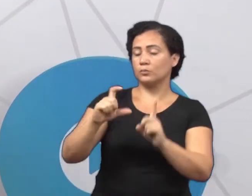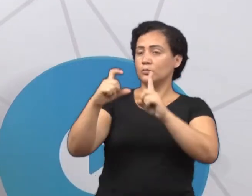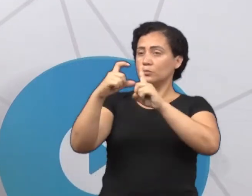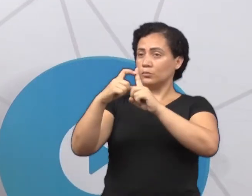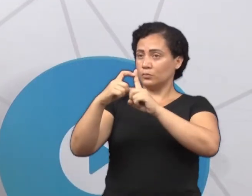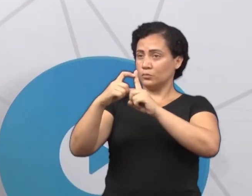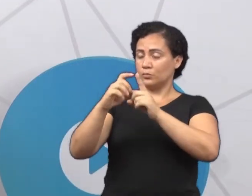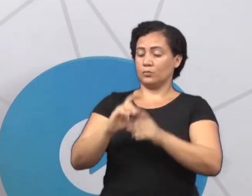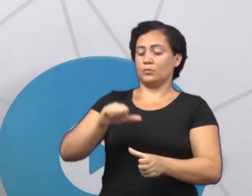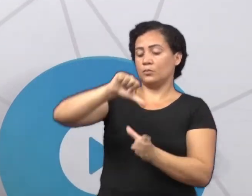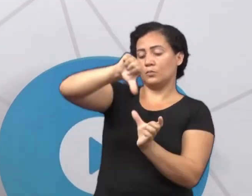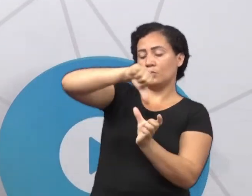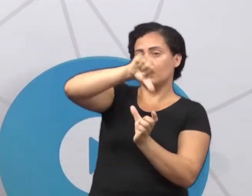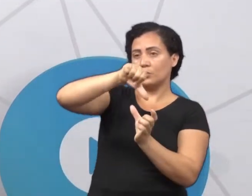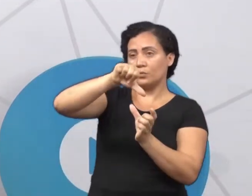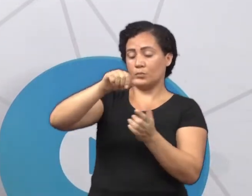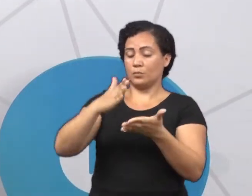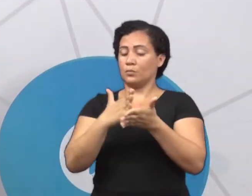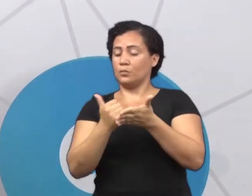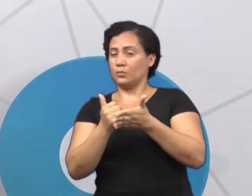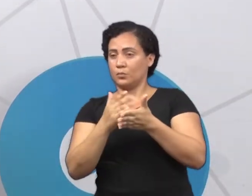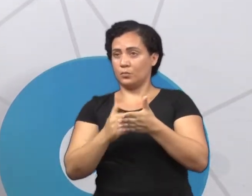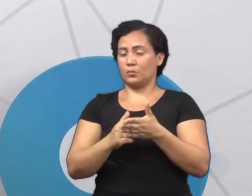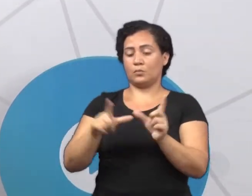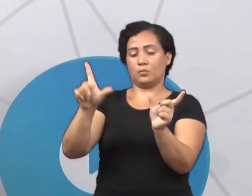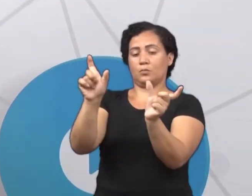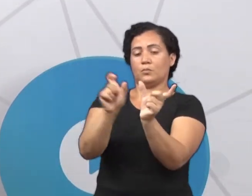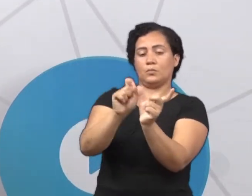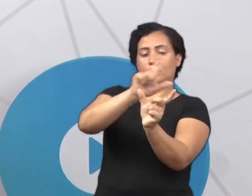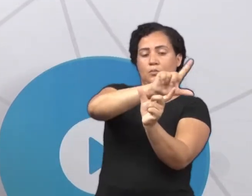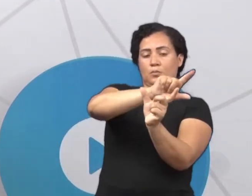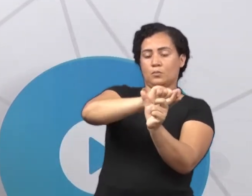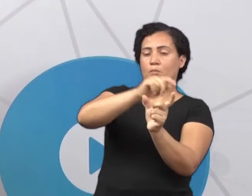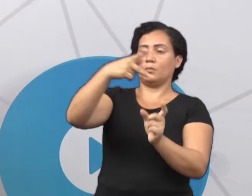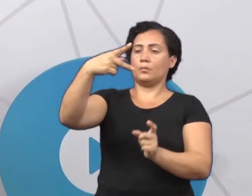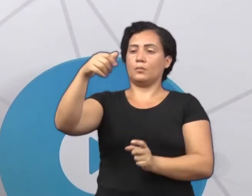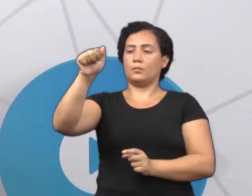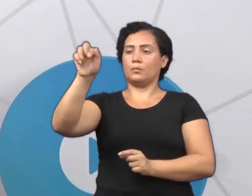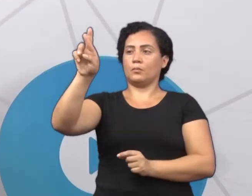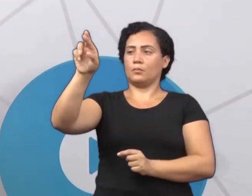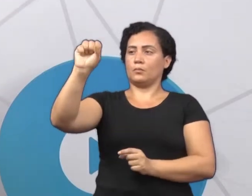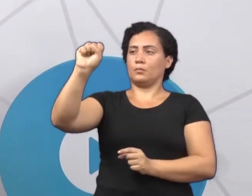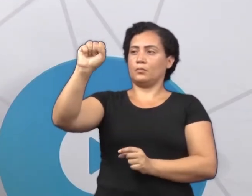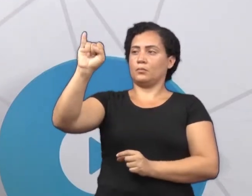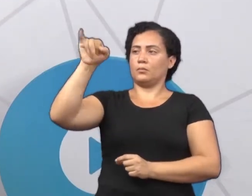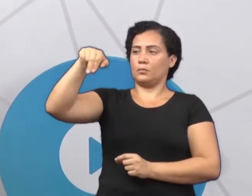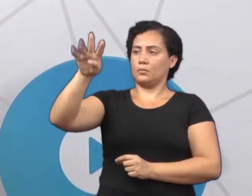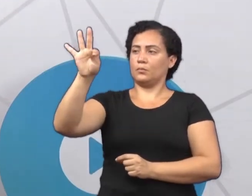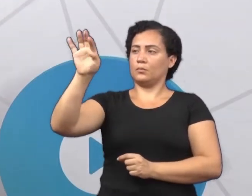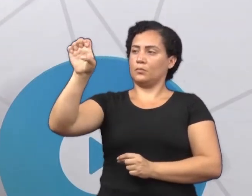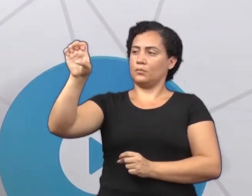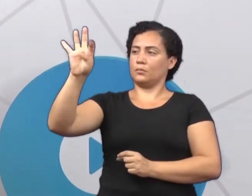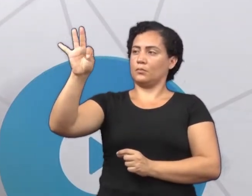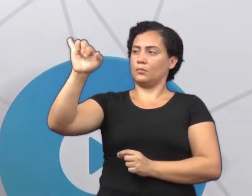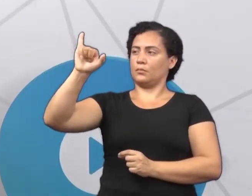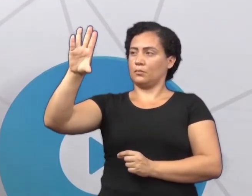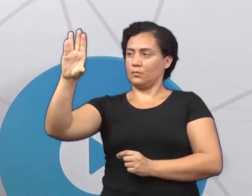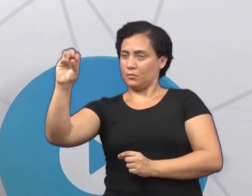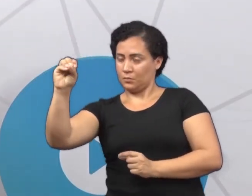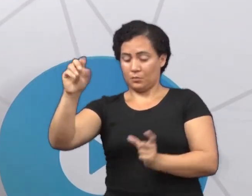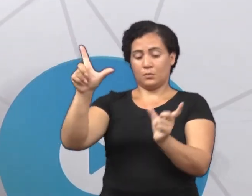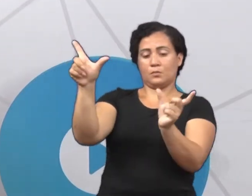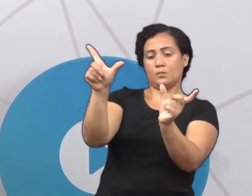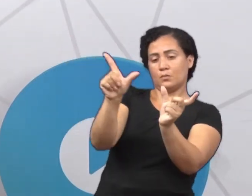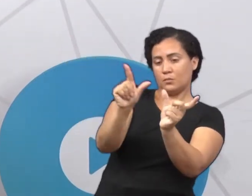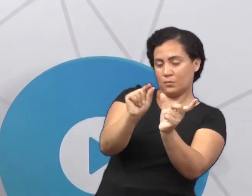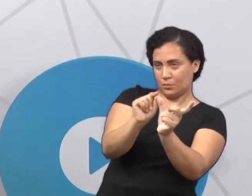palavra por derivação? Dividido em prefixo, sufixo e parasintética. Então, o sufixo no início da minha